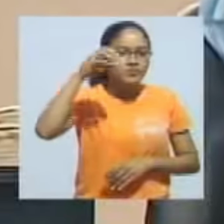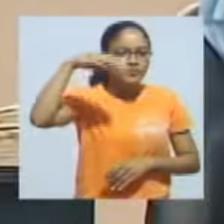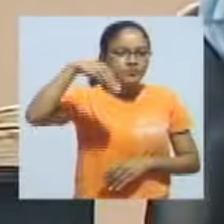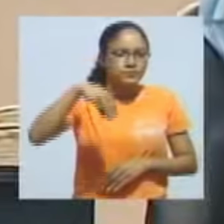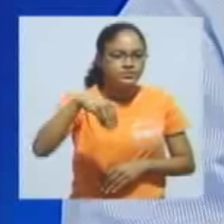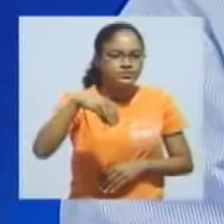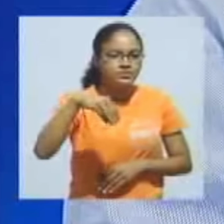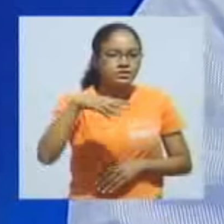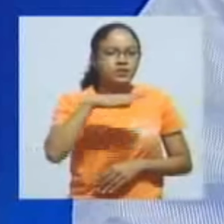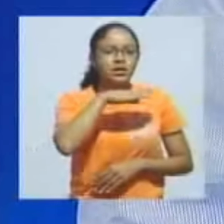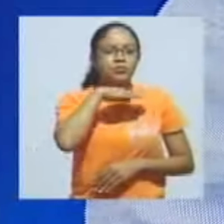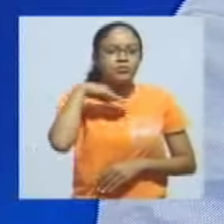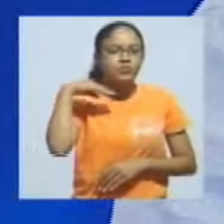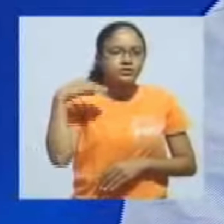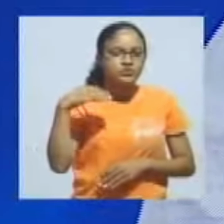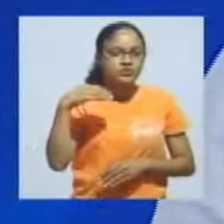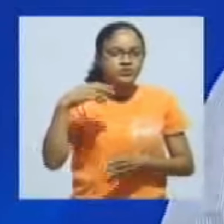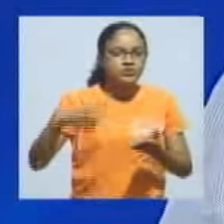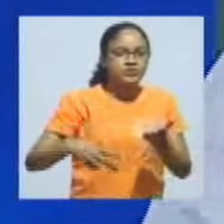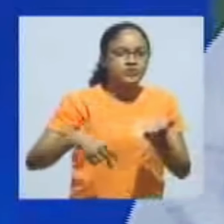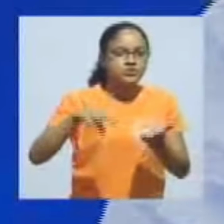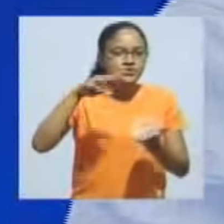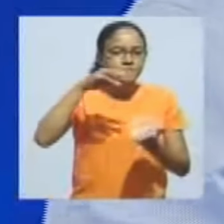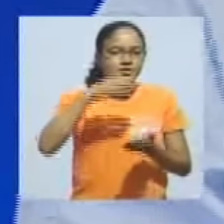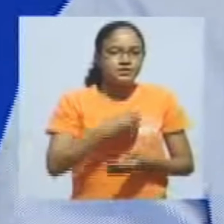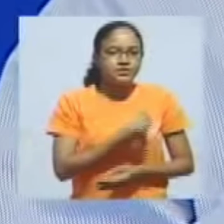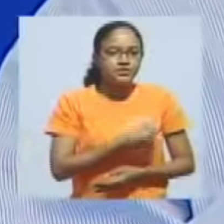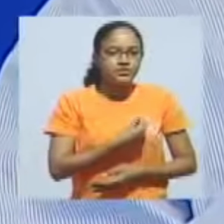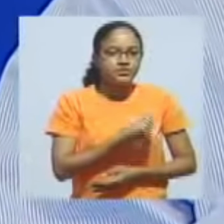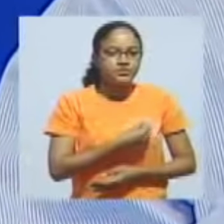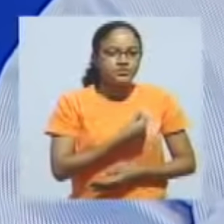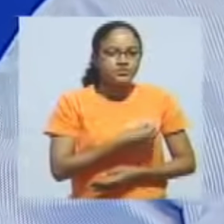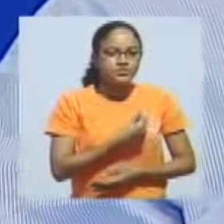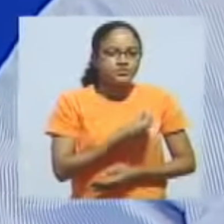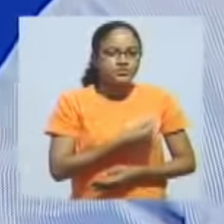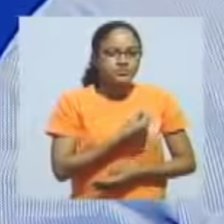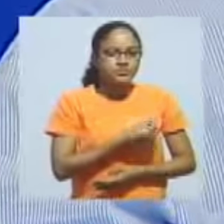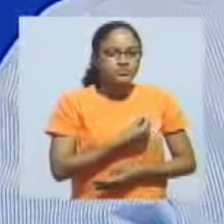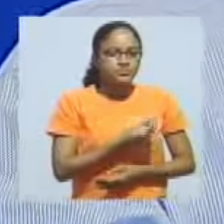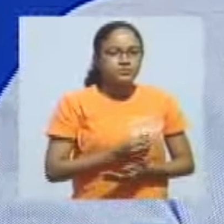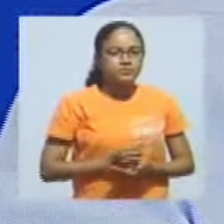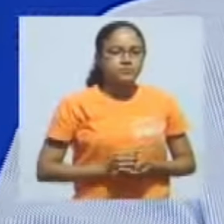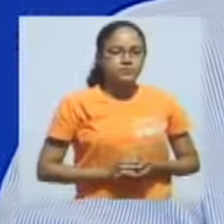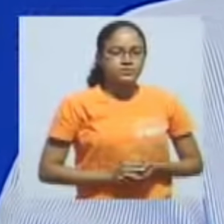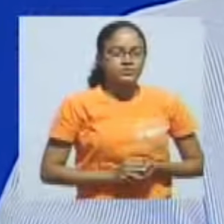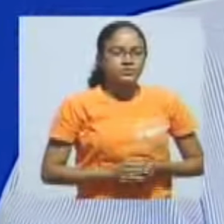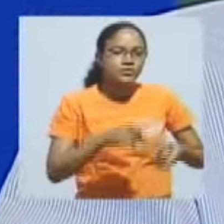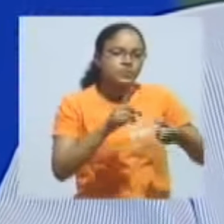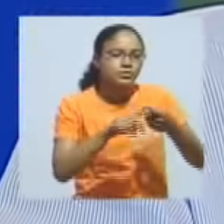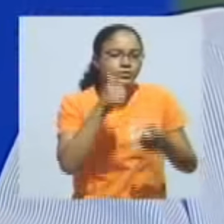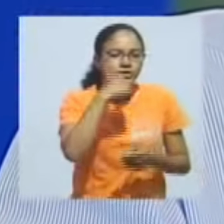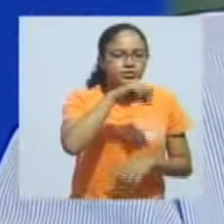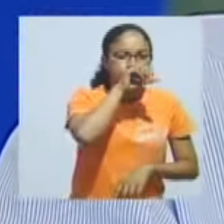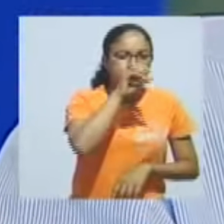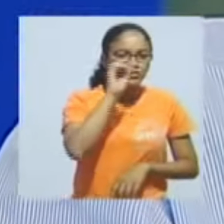absoluta certeza, e o padre Jonas proclamou isso no dia da sua missa de corpo presente, está na glória de Deus.